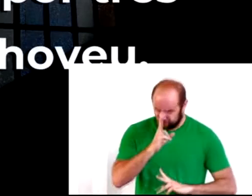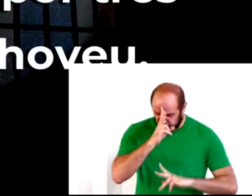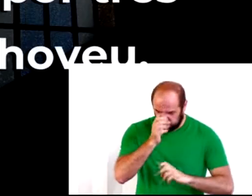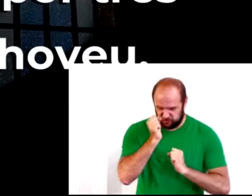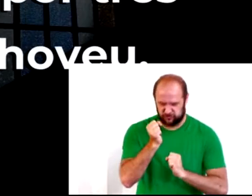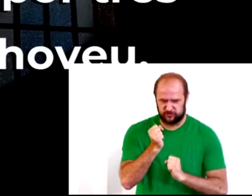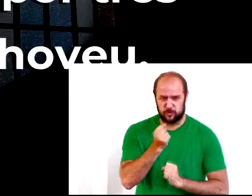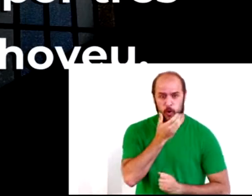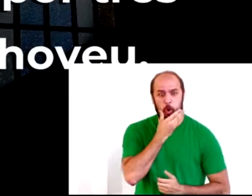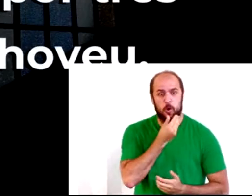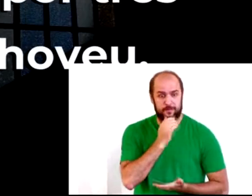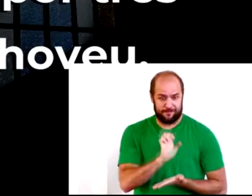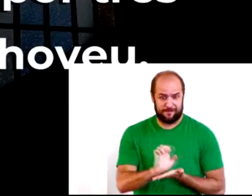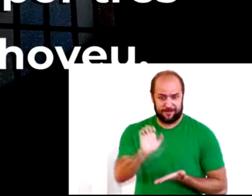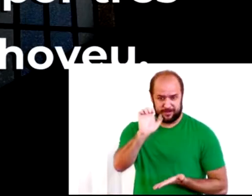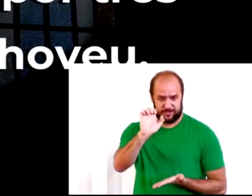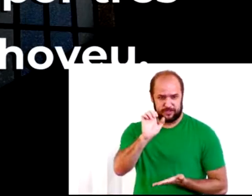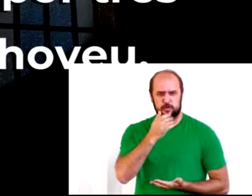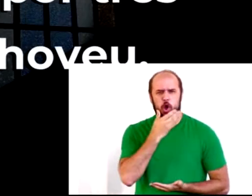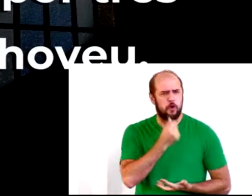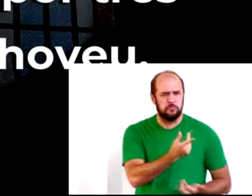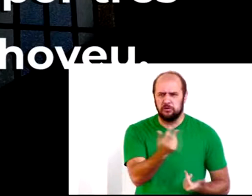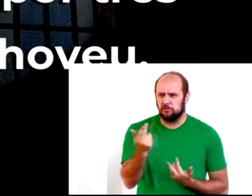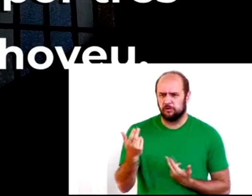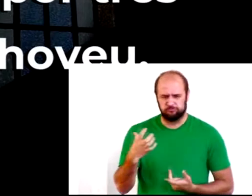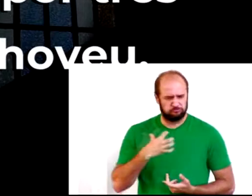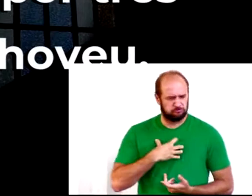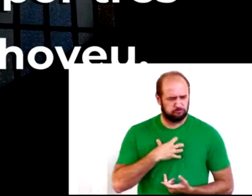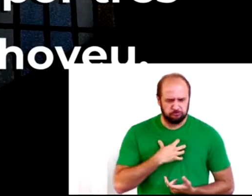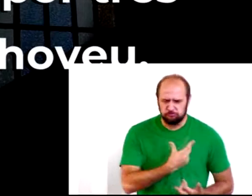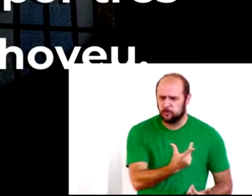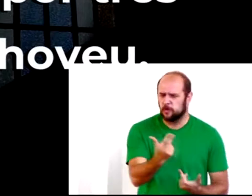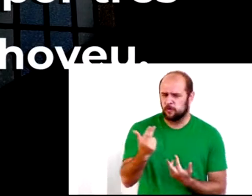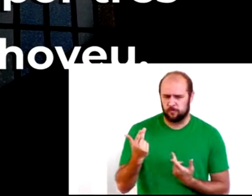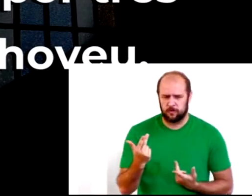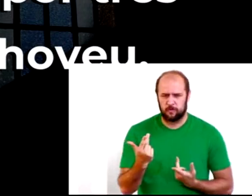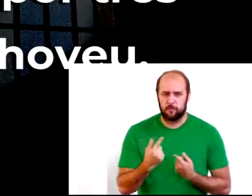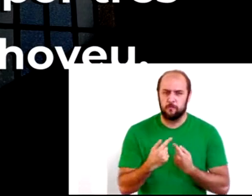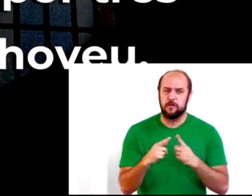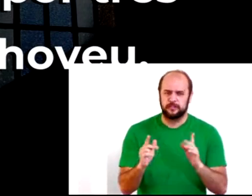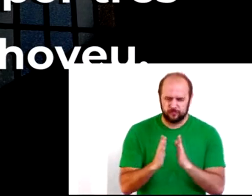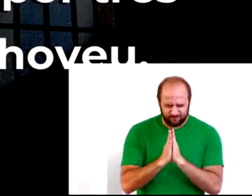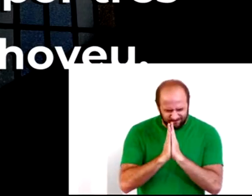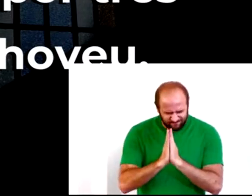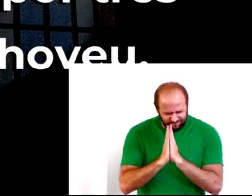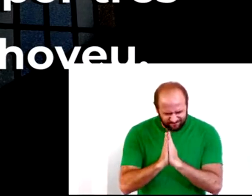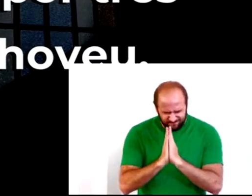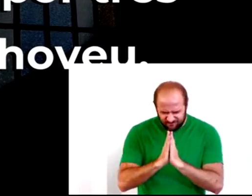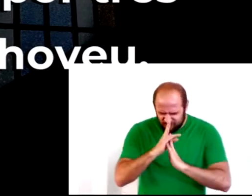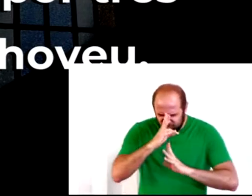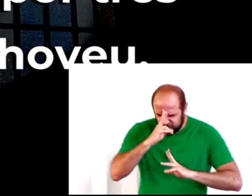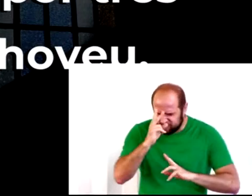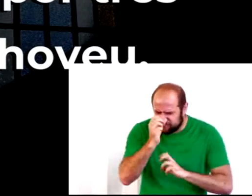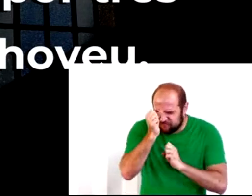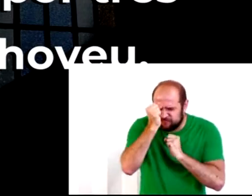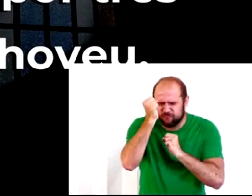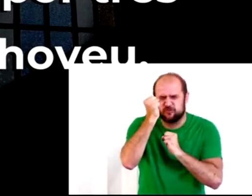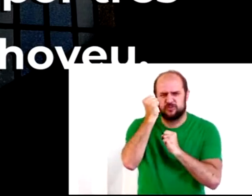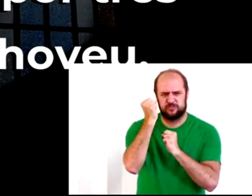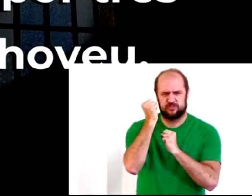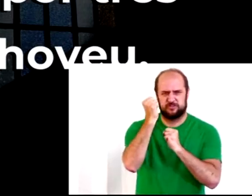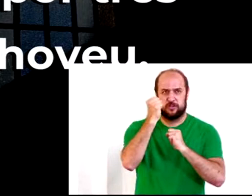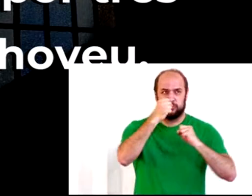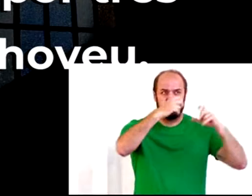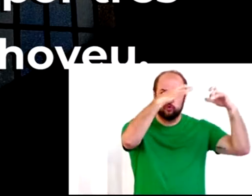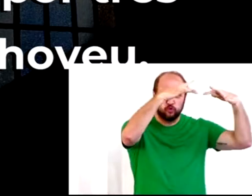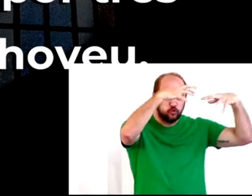era homem semelhante a nós, sujeito aos mesmos sentimentos, e orou com instância, para que não